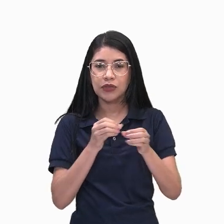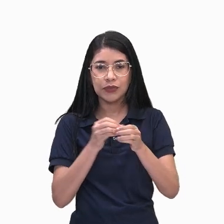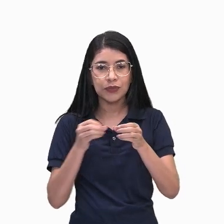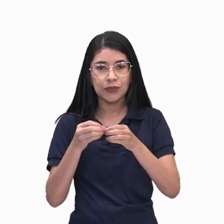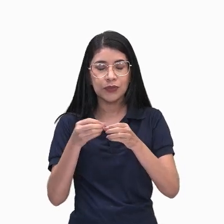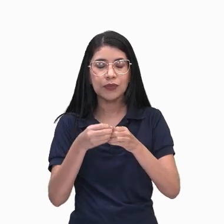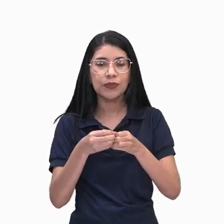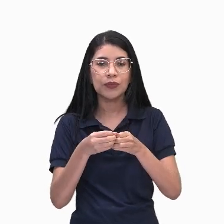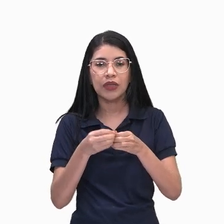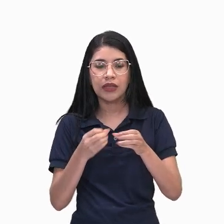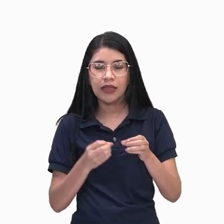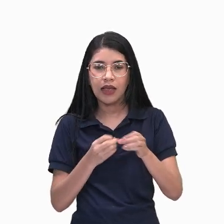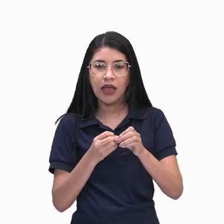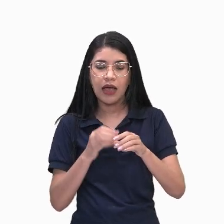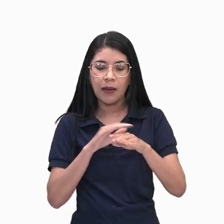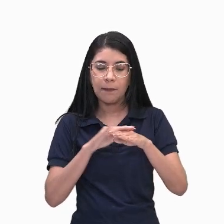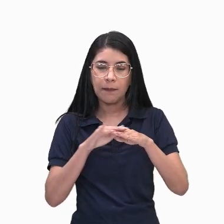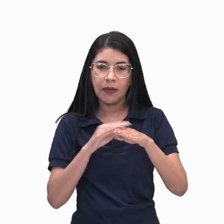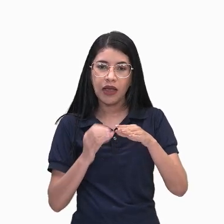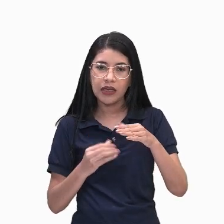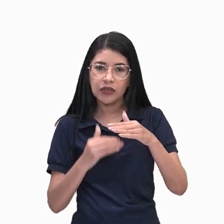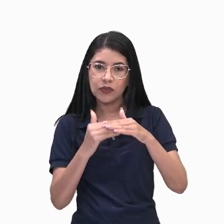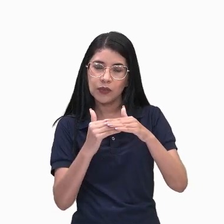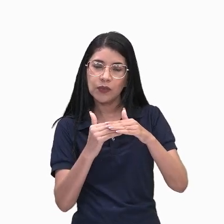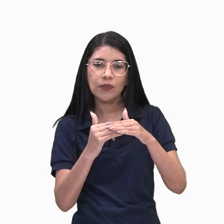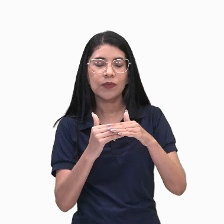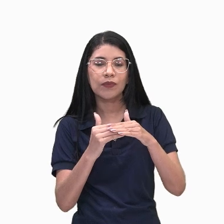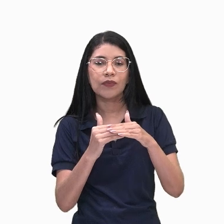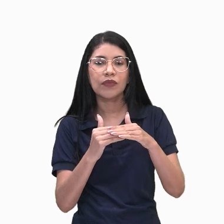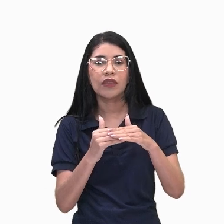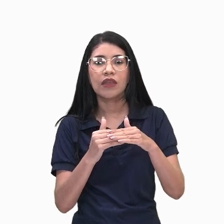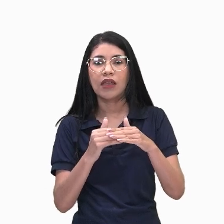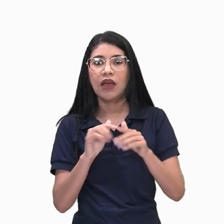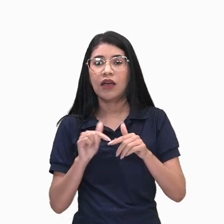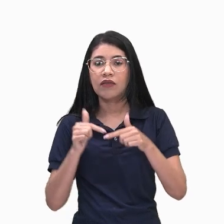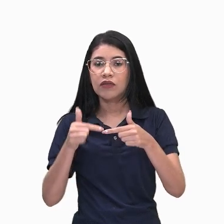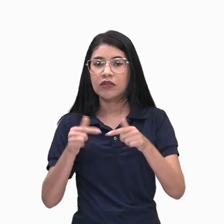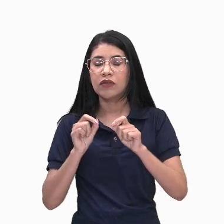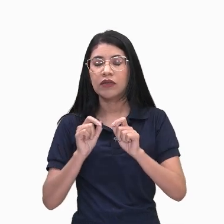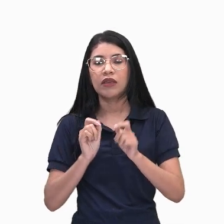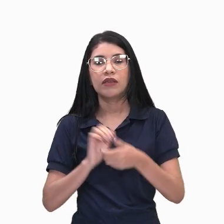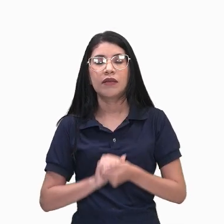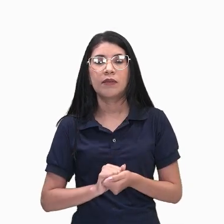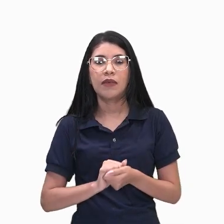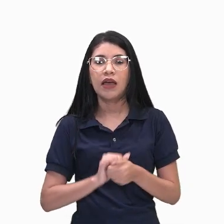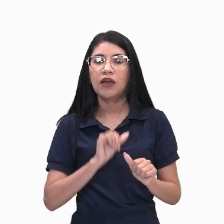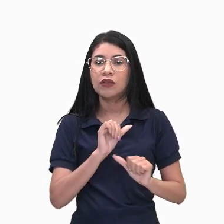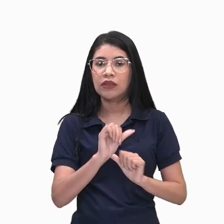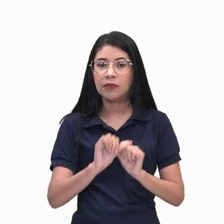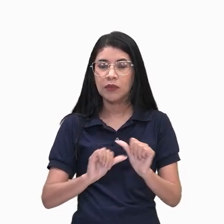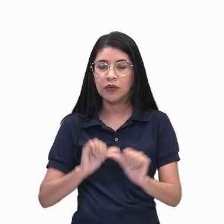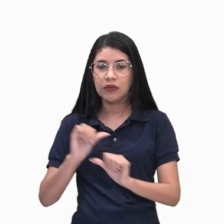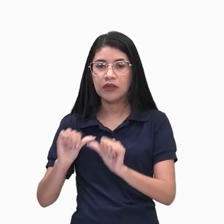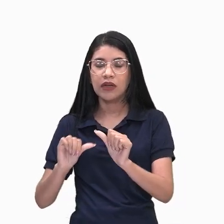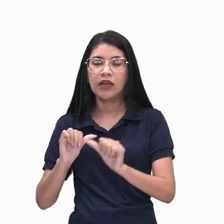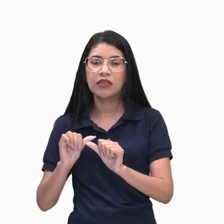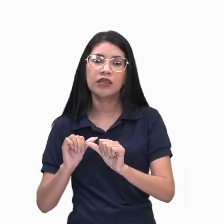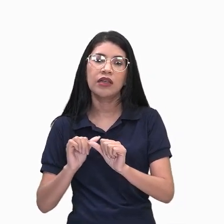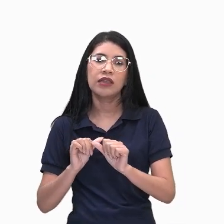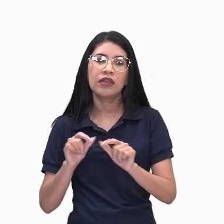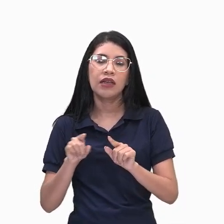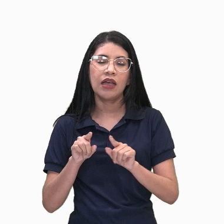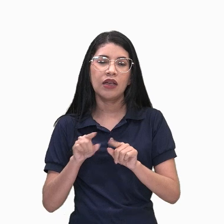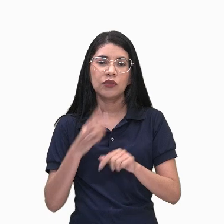tecido epitelial ao tecido conjuntivo, ela tem a função de promover a troca de nutrientes e